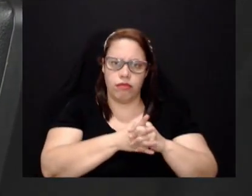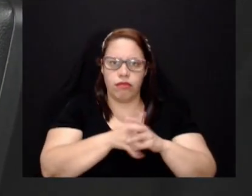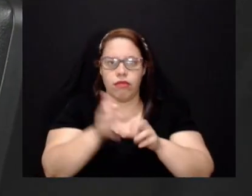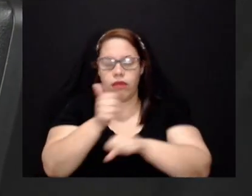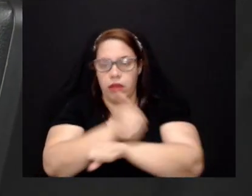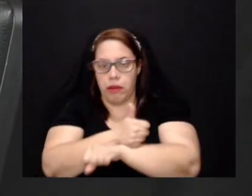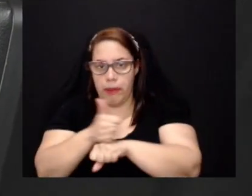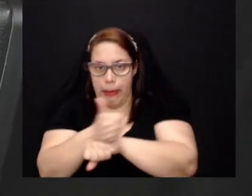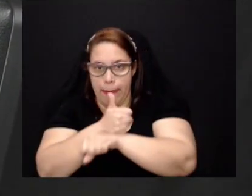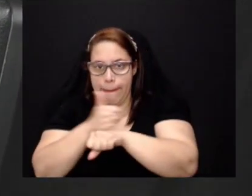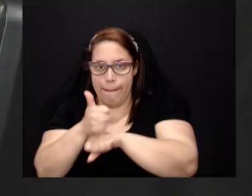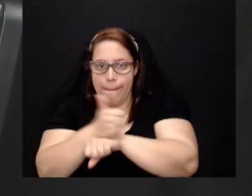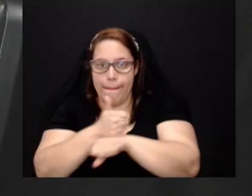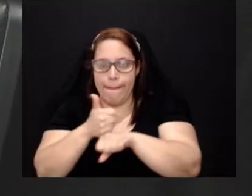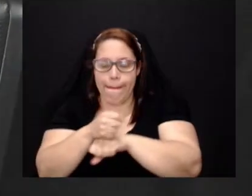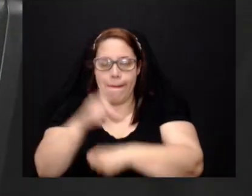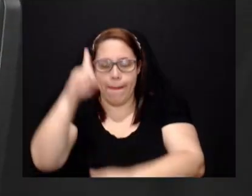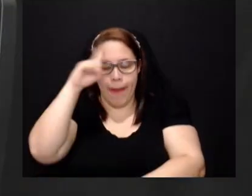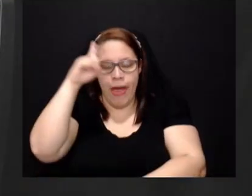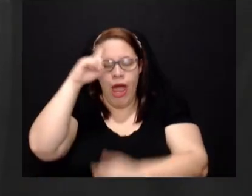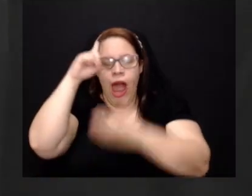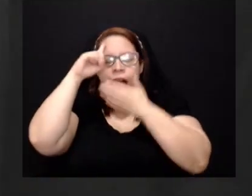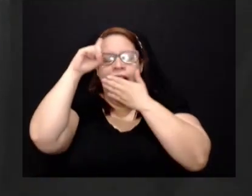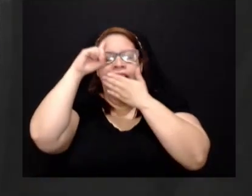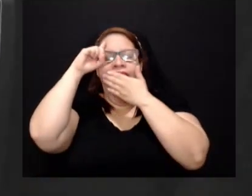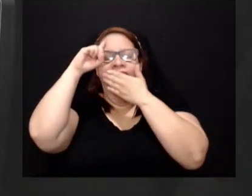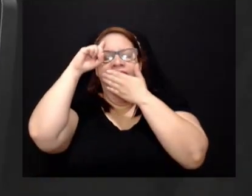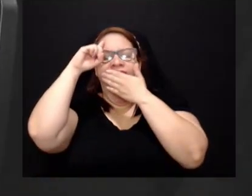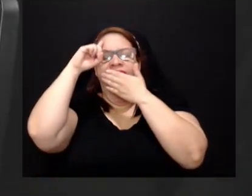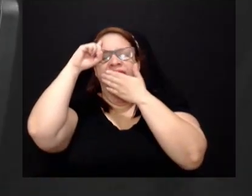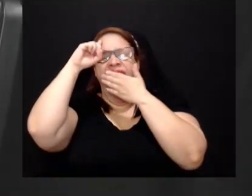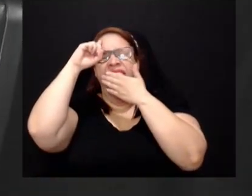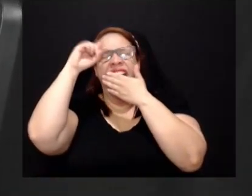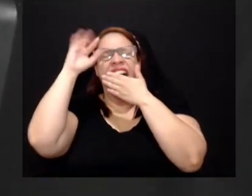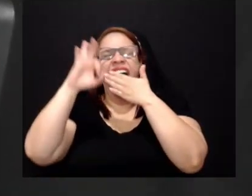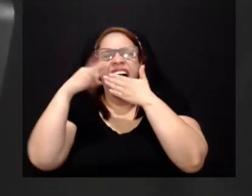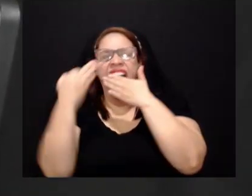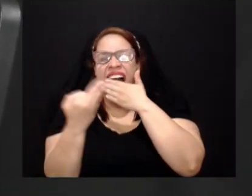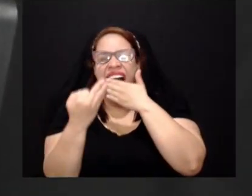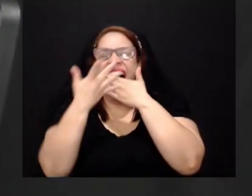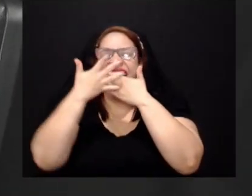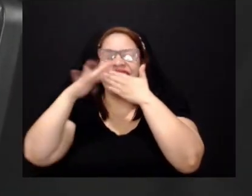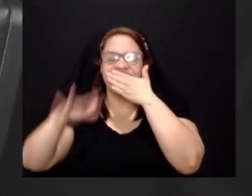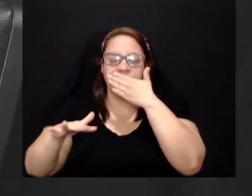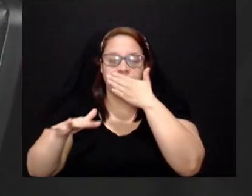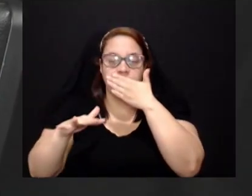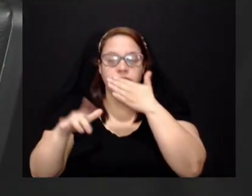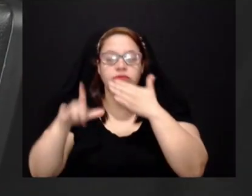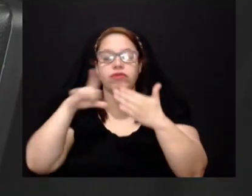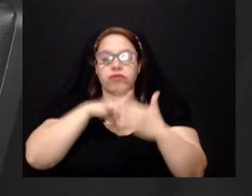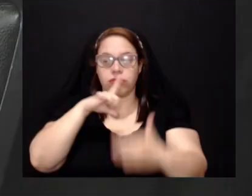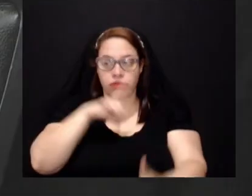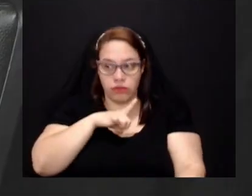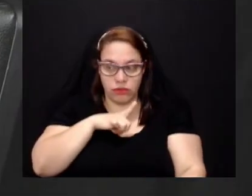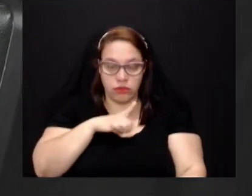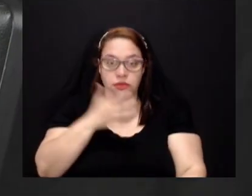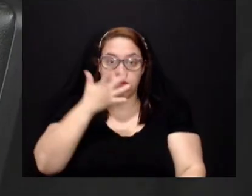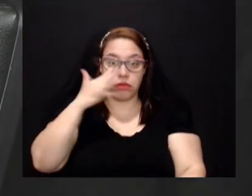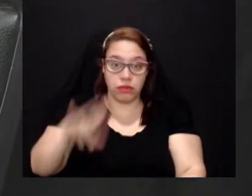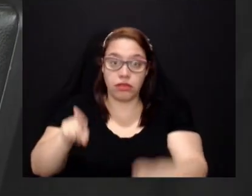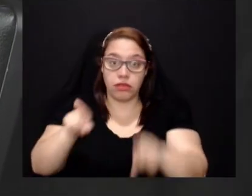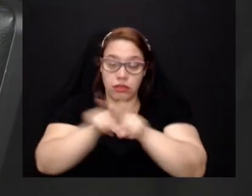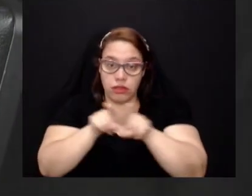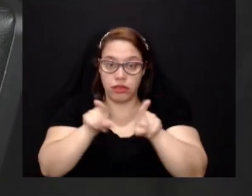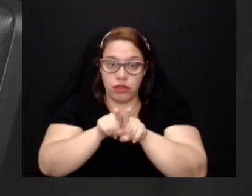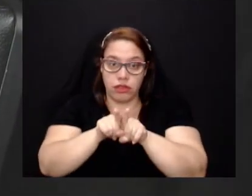estão ali no dia a dia, existe por parte de famílias das crianças, existe entre as crianças também, e nós